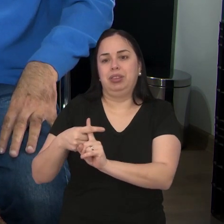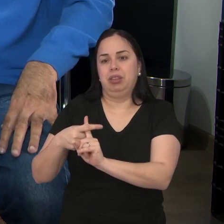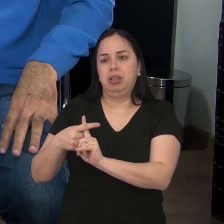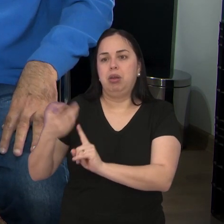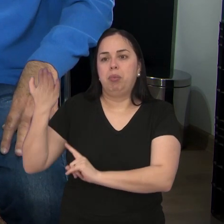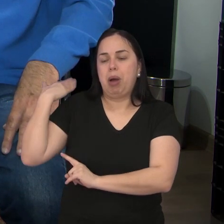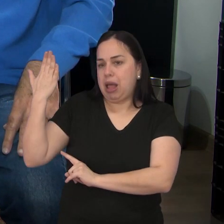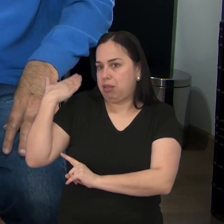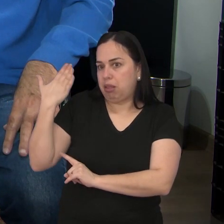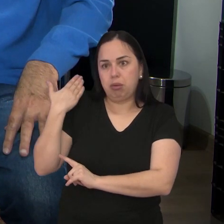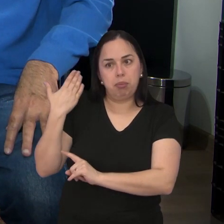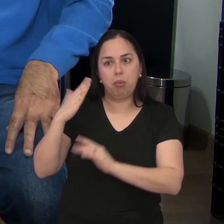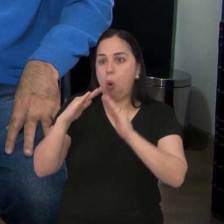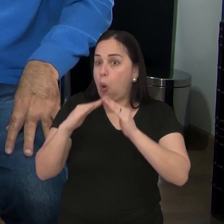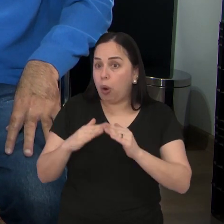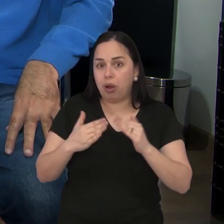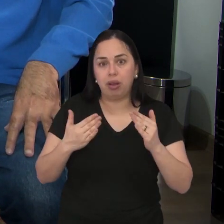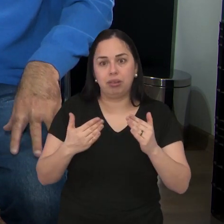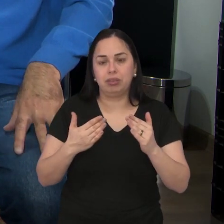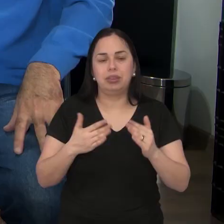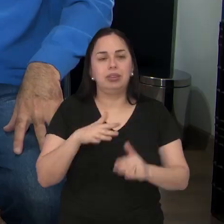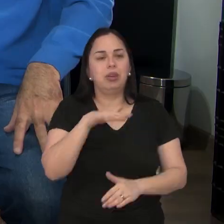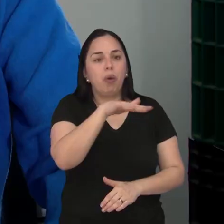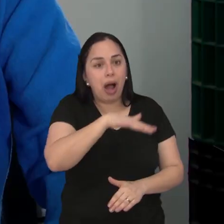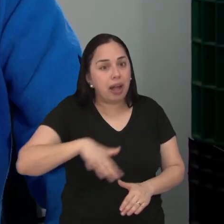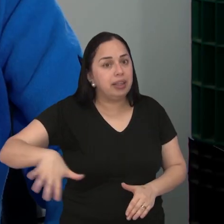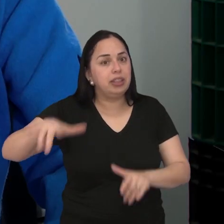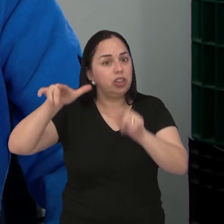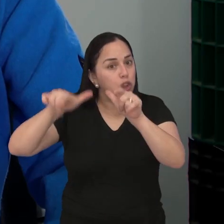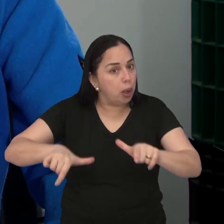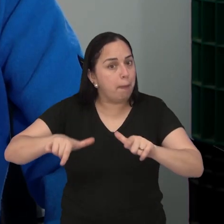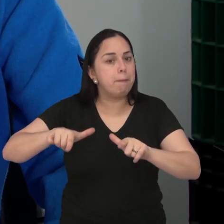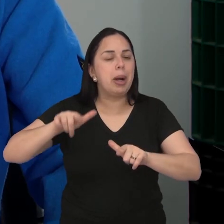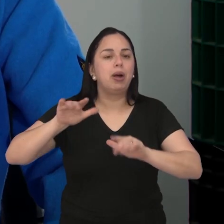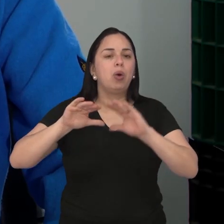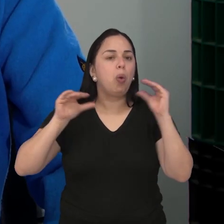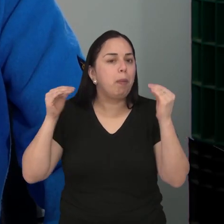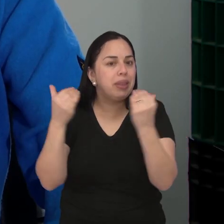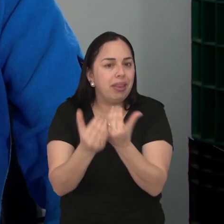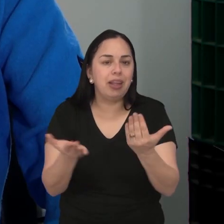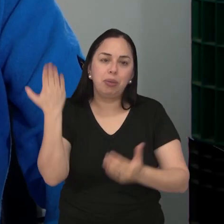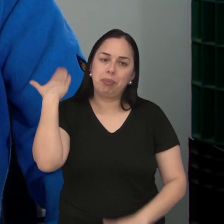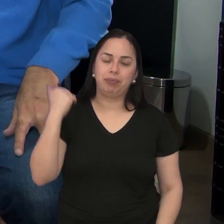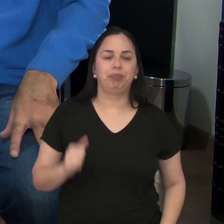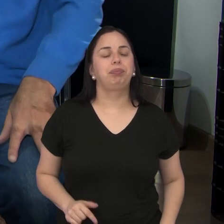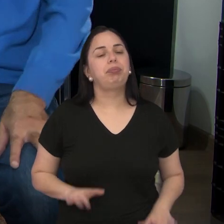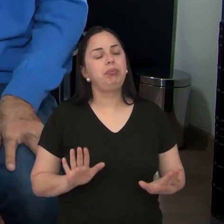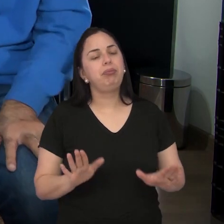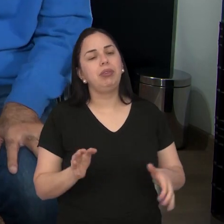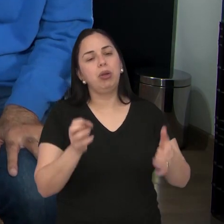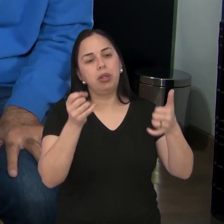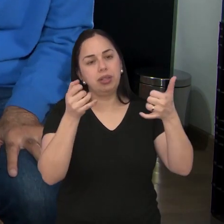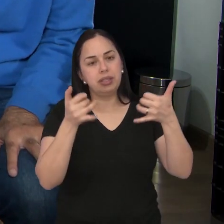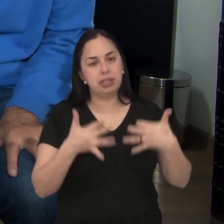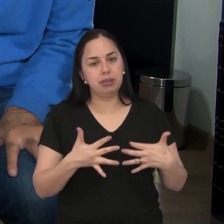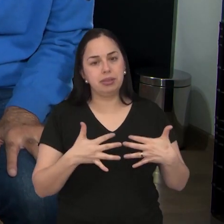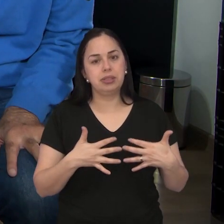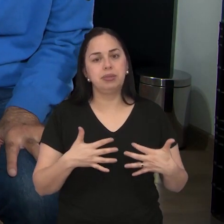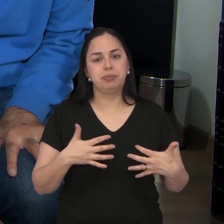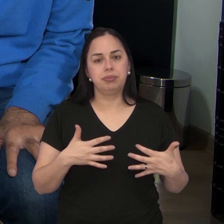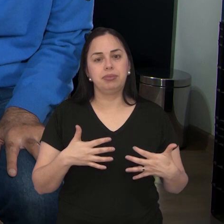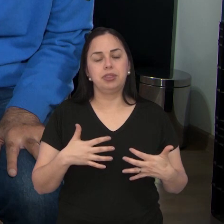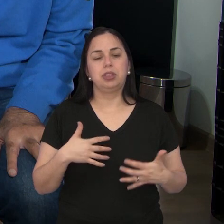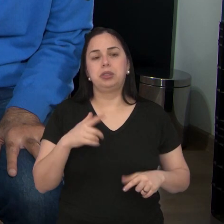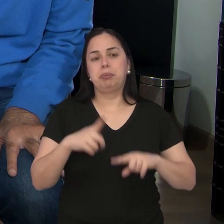tempo desse povo vivendo nesse local. Ou seja, viveu uma comunidade. Perfeito. Ali. Agora, Wagner, quando a gente fala